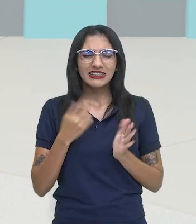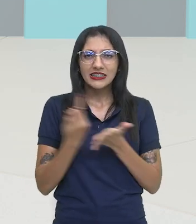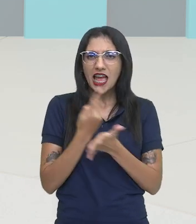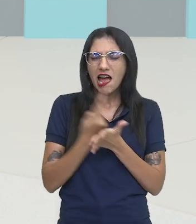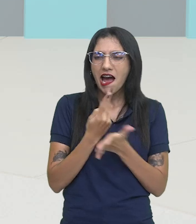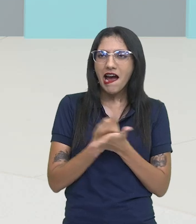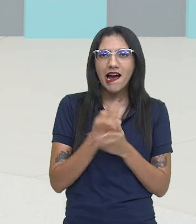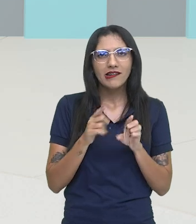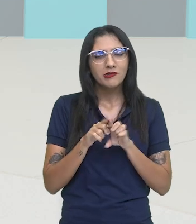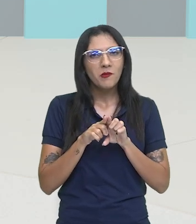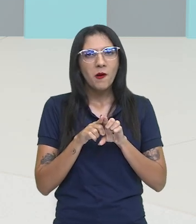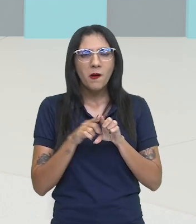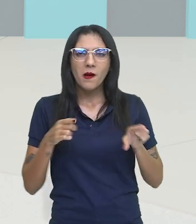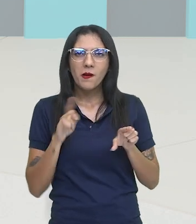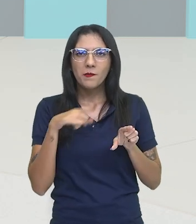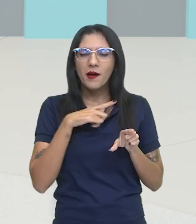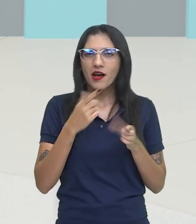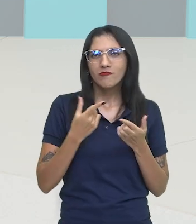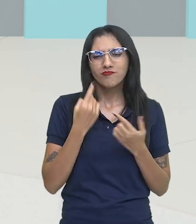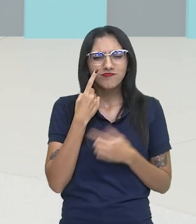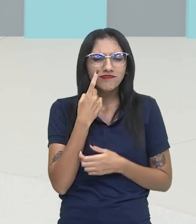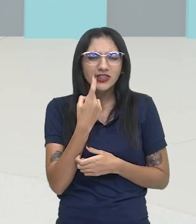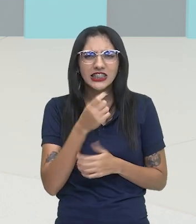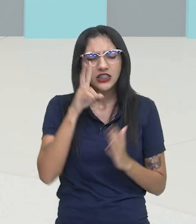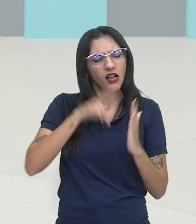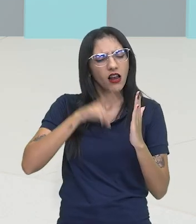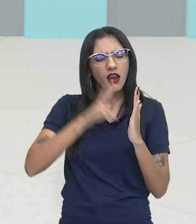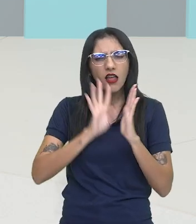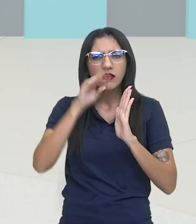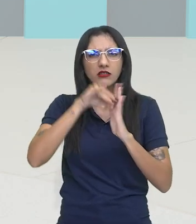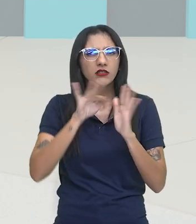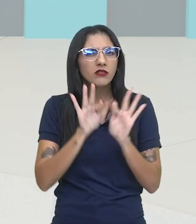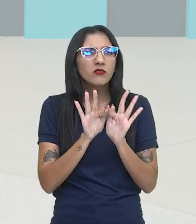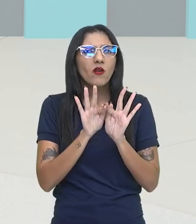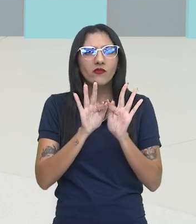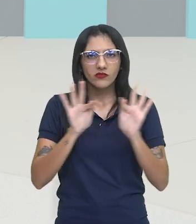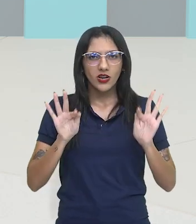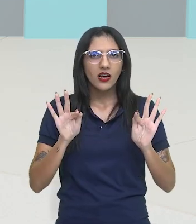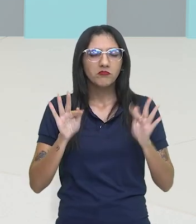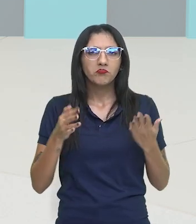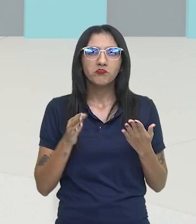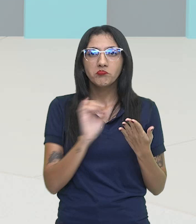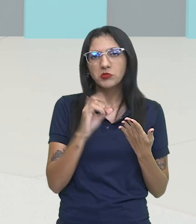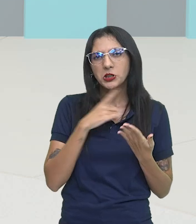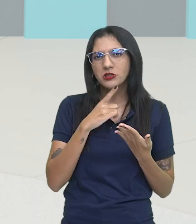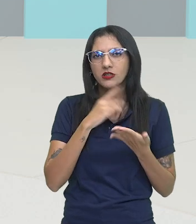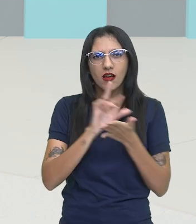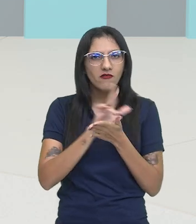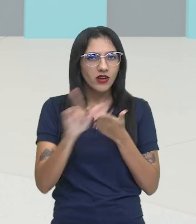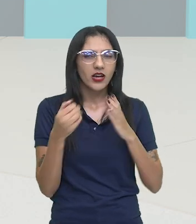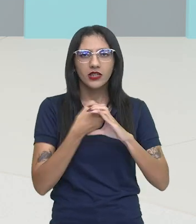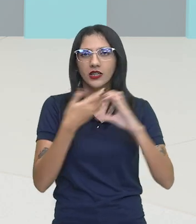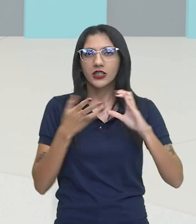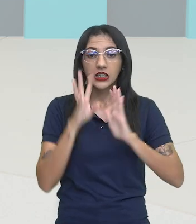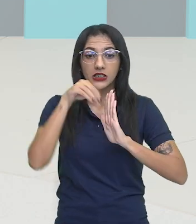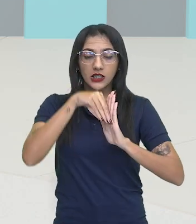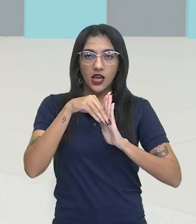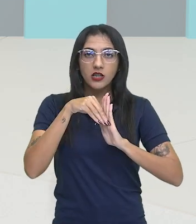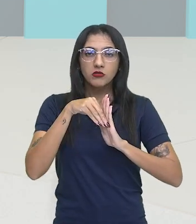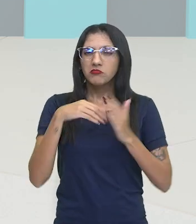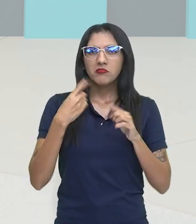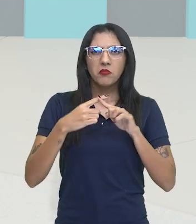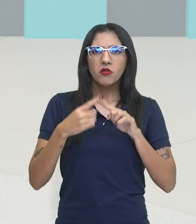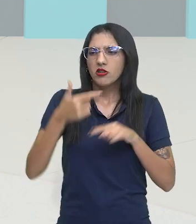mas não fica apreciativo dentro do texto, porque se você tem vários elementos da língua, por